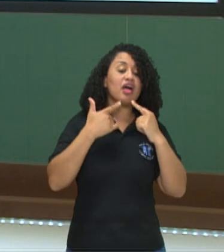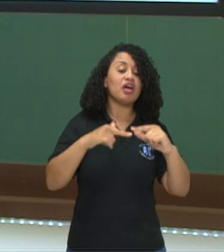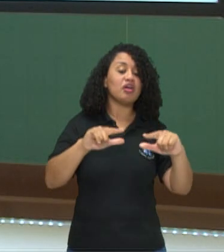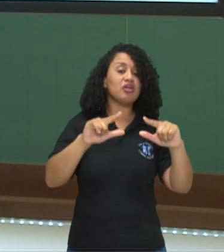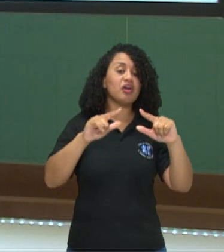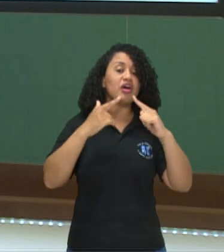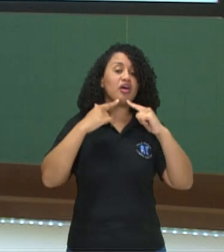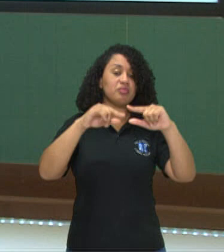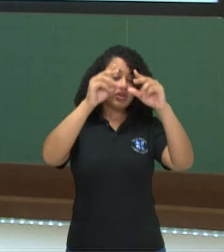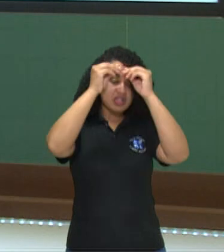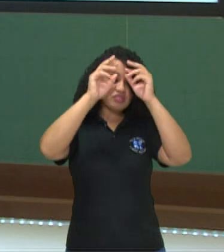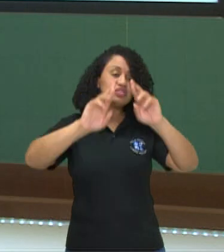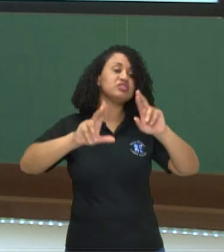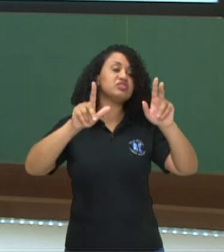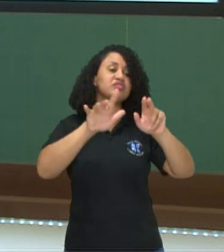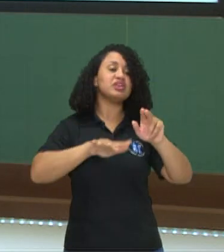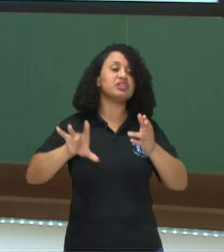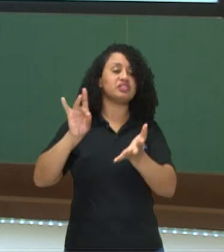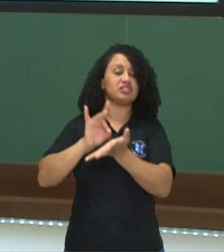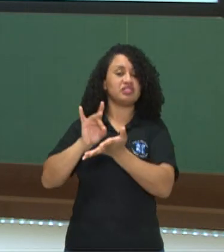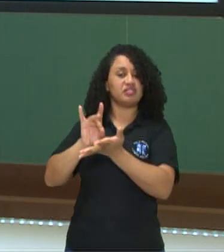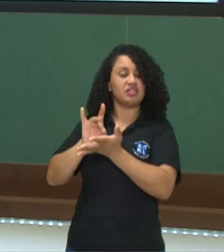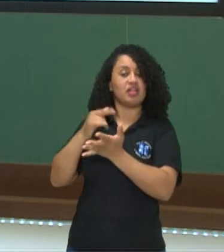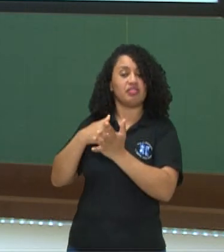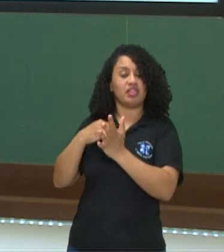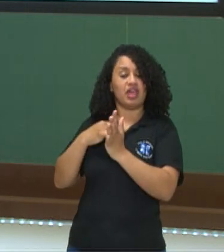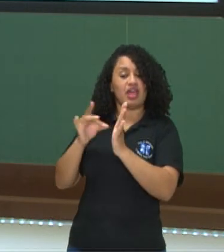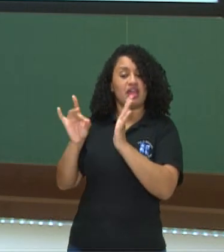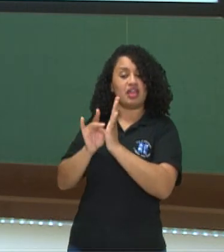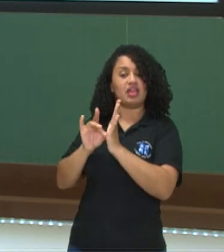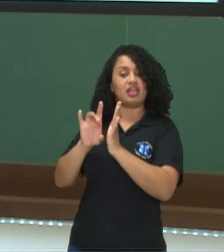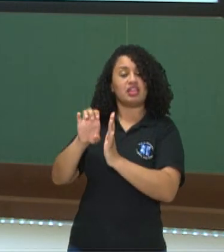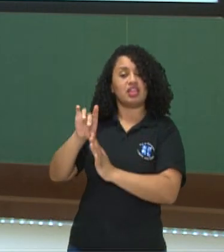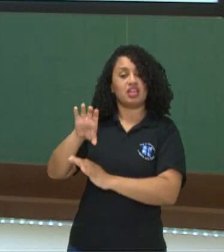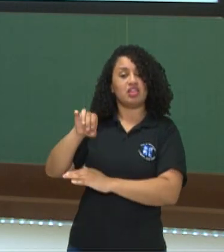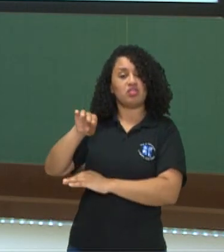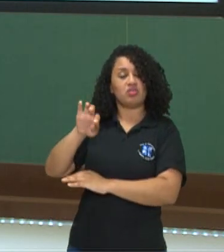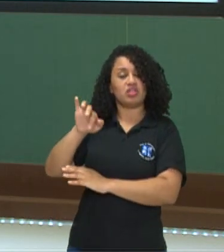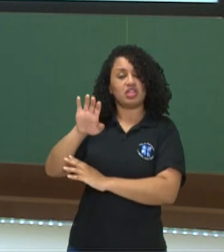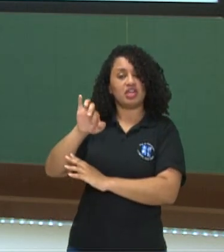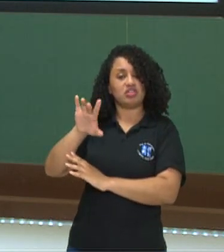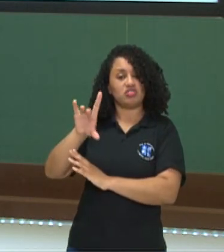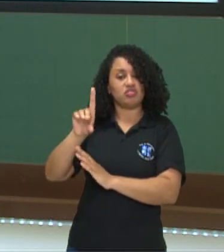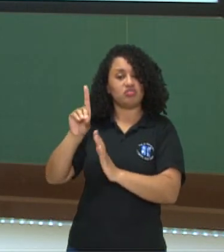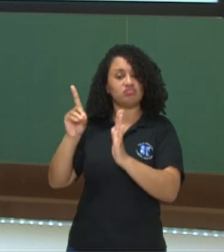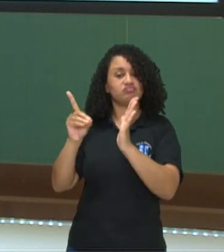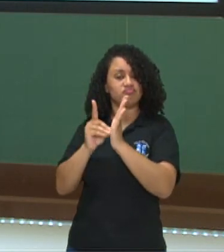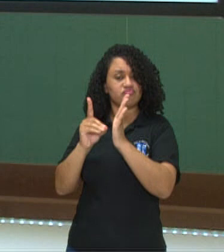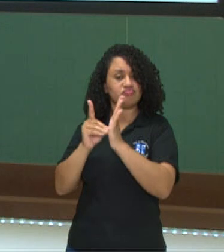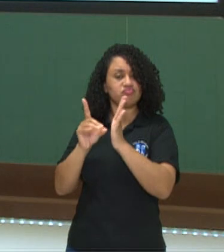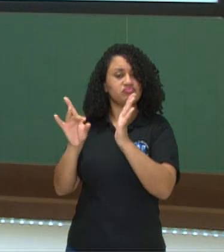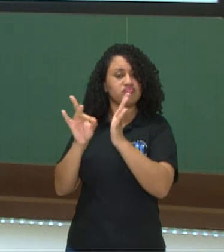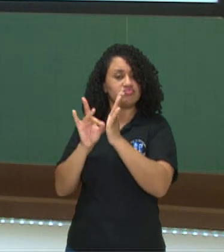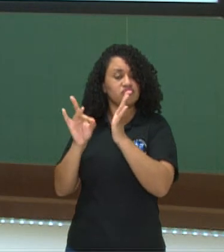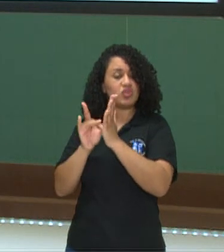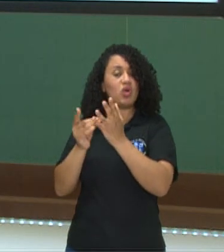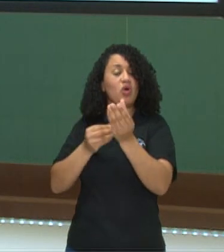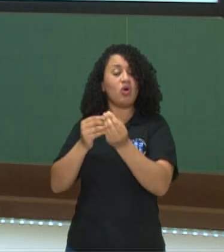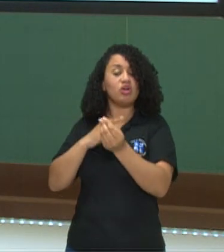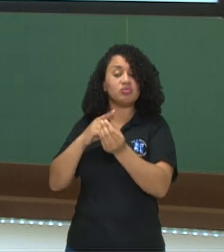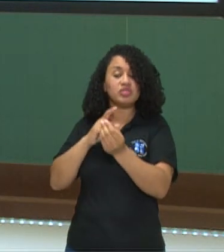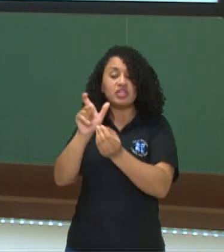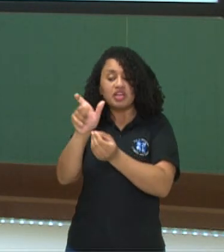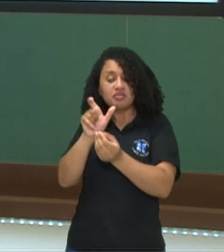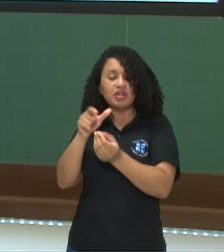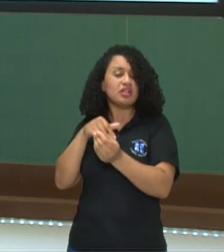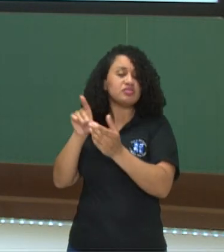da linguagem real. Nós temos dois tipos de linguagem, a denotativa, que é o uso da palavra como ela se encontra no